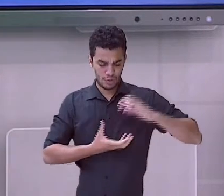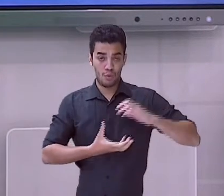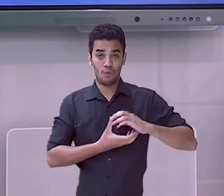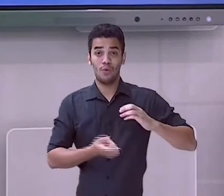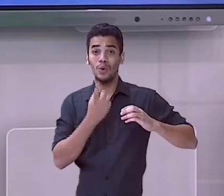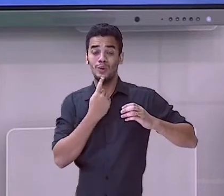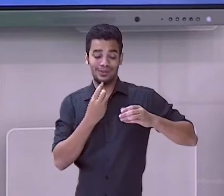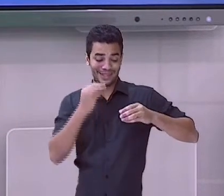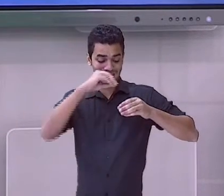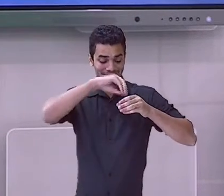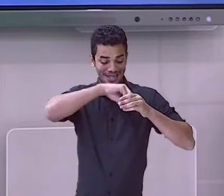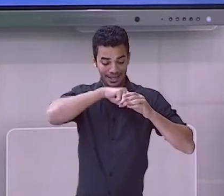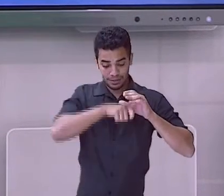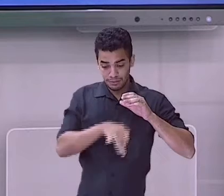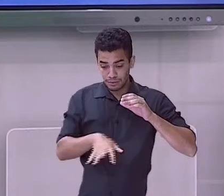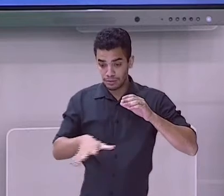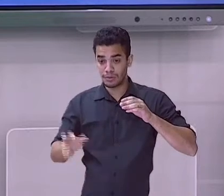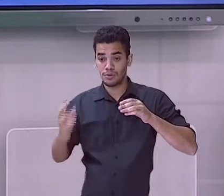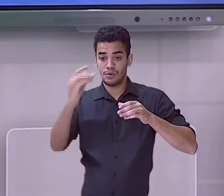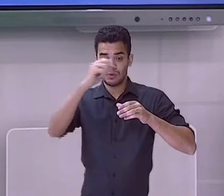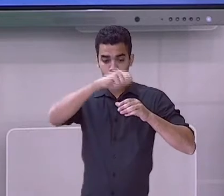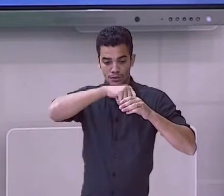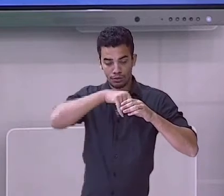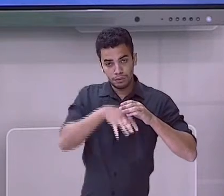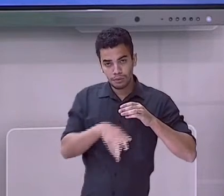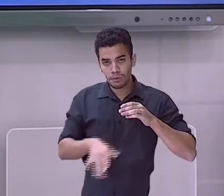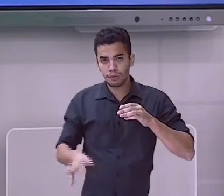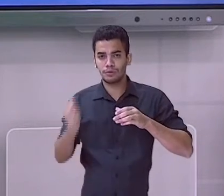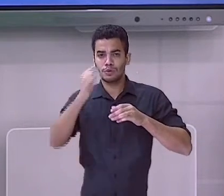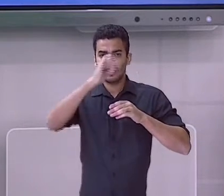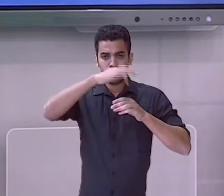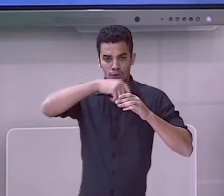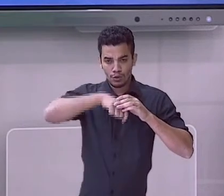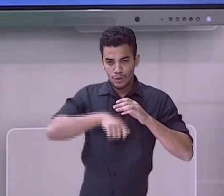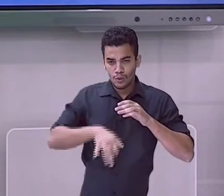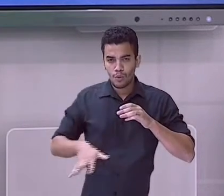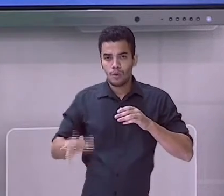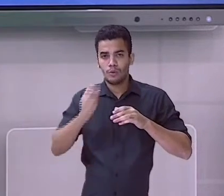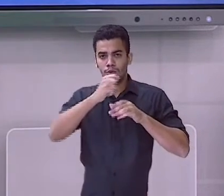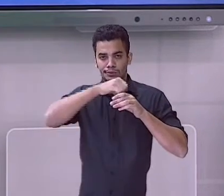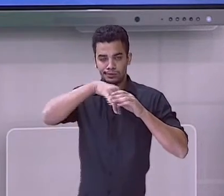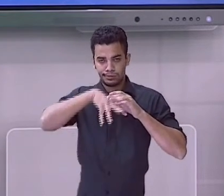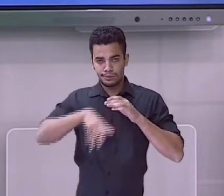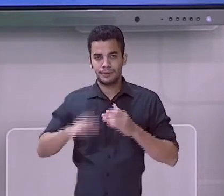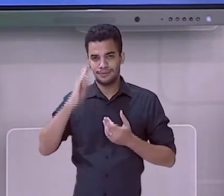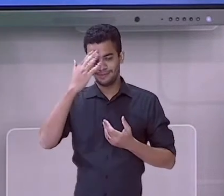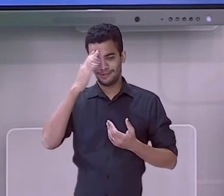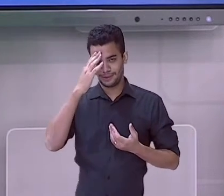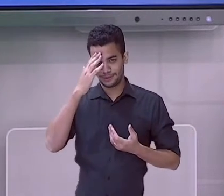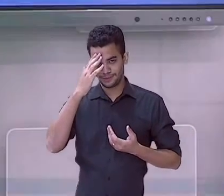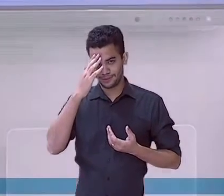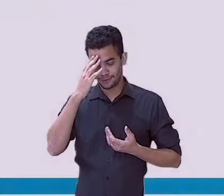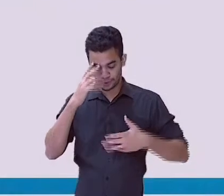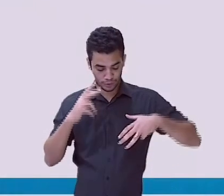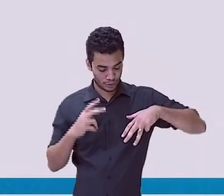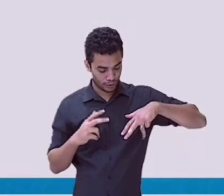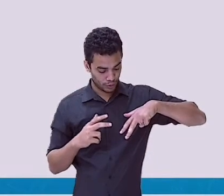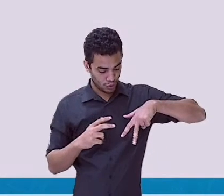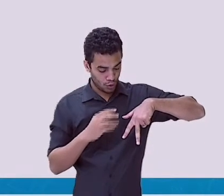já. Então, o que mais? Então, ele é um órgão, né, com estrutura oca,